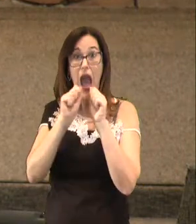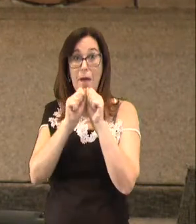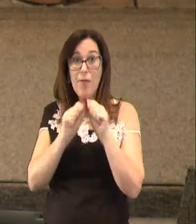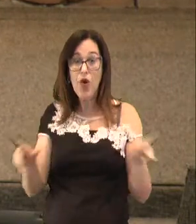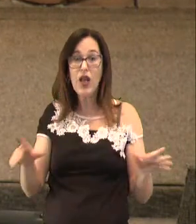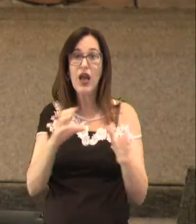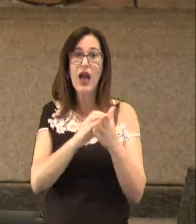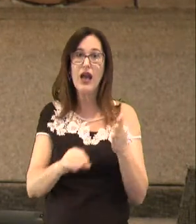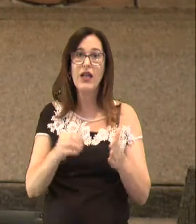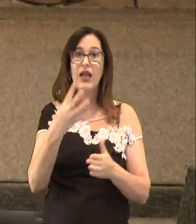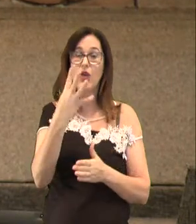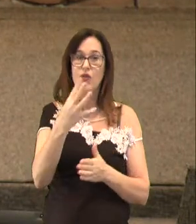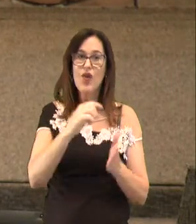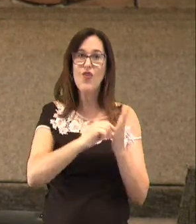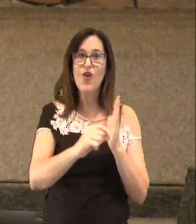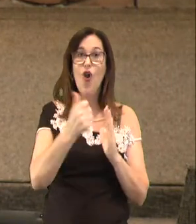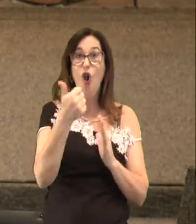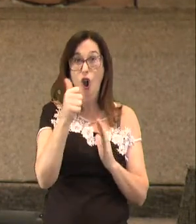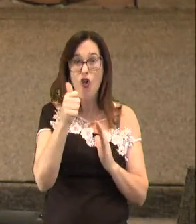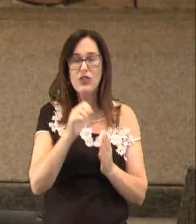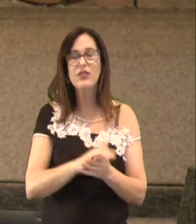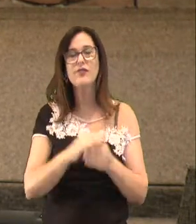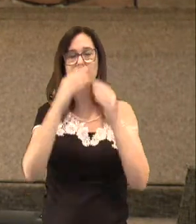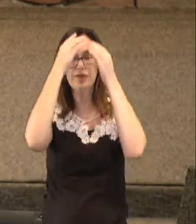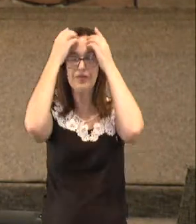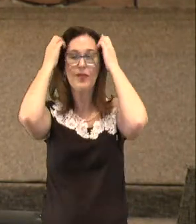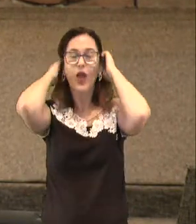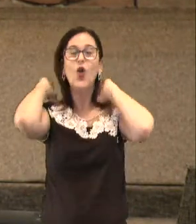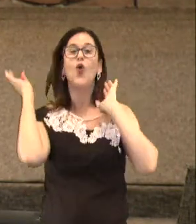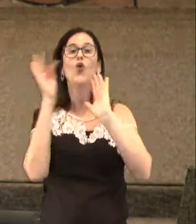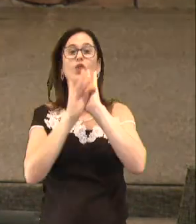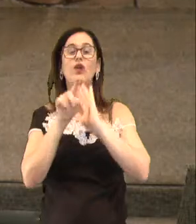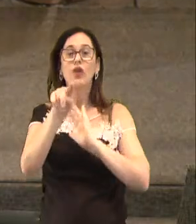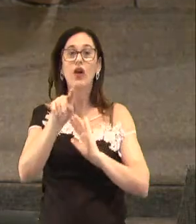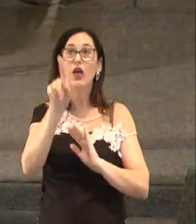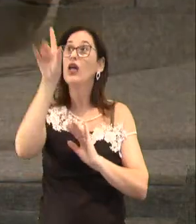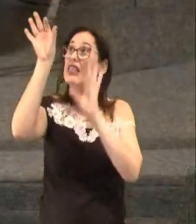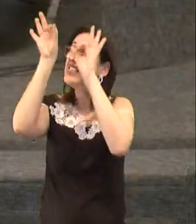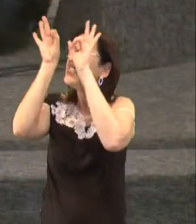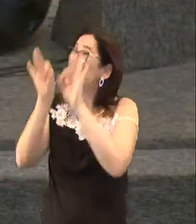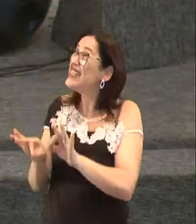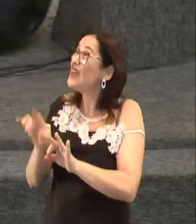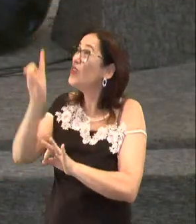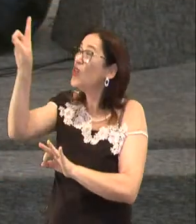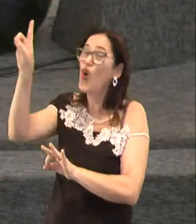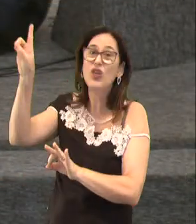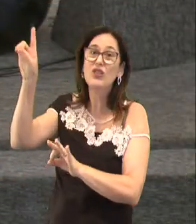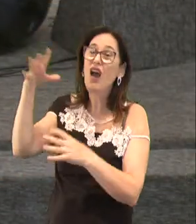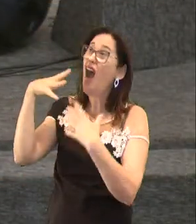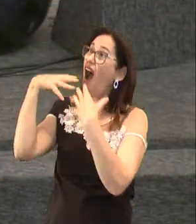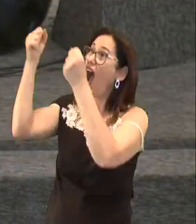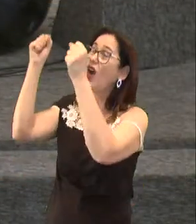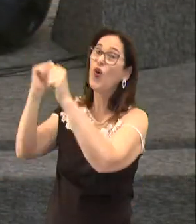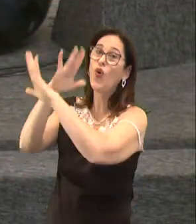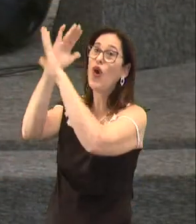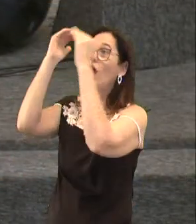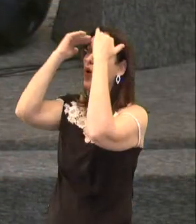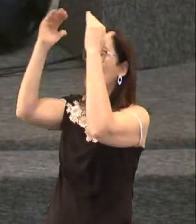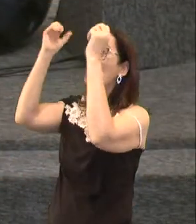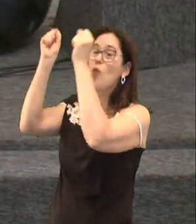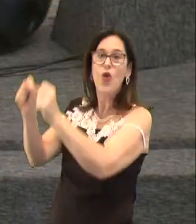Apocalipse capítulo 4, verso 11. O texto diz: tu és digno, Senhor e Deus nosso, de receber a glória, a